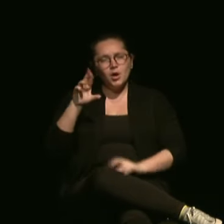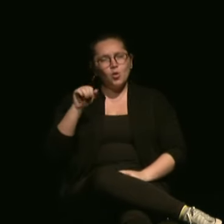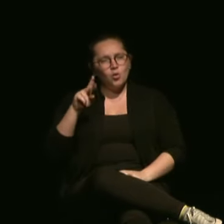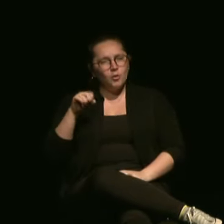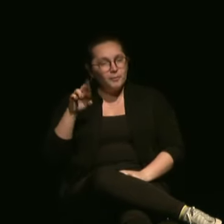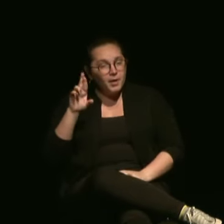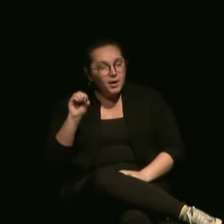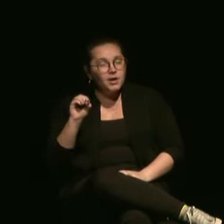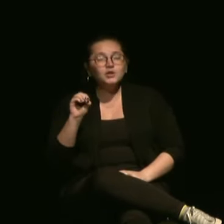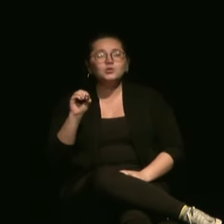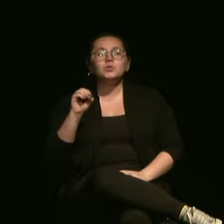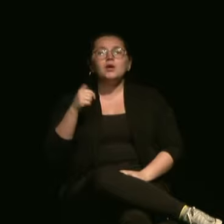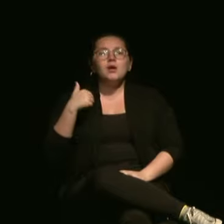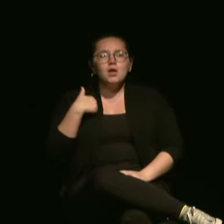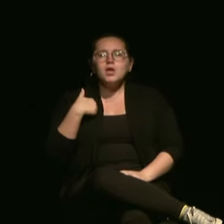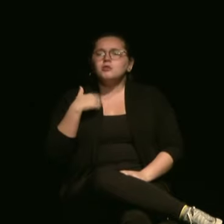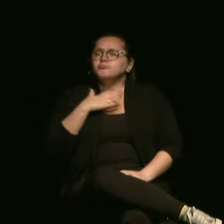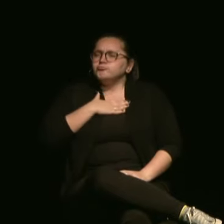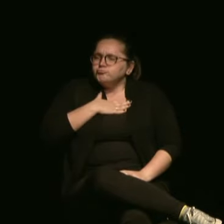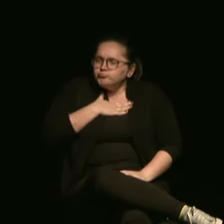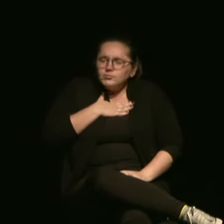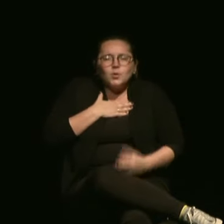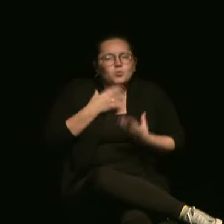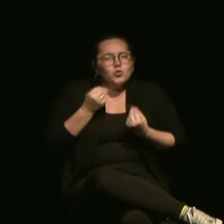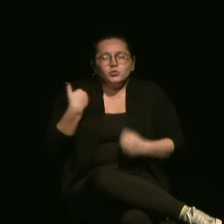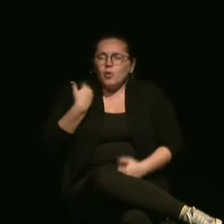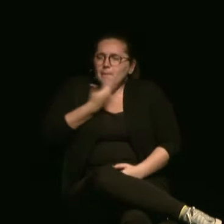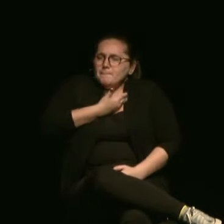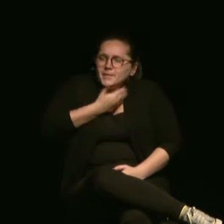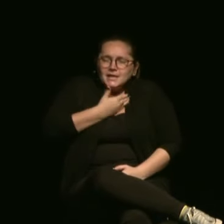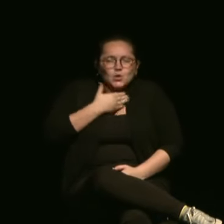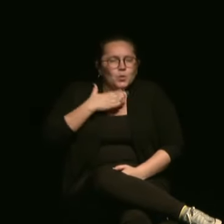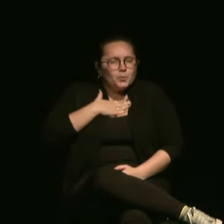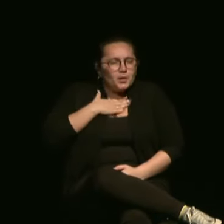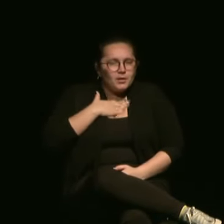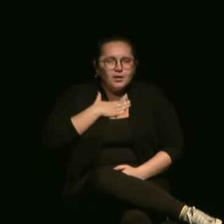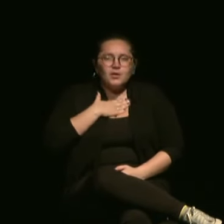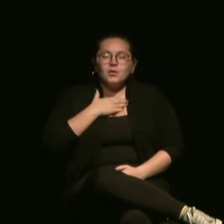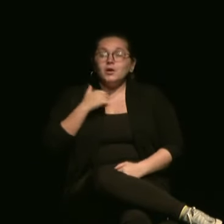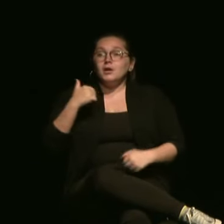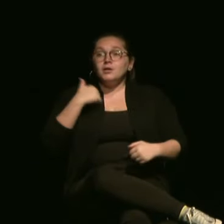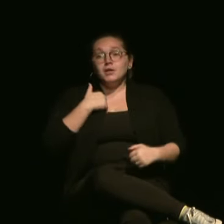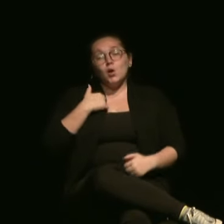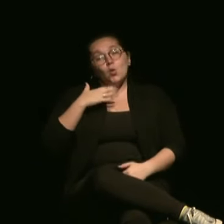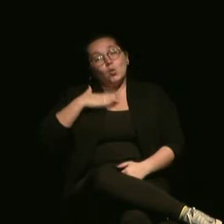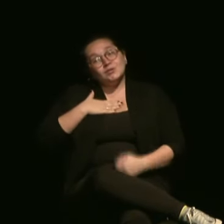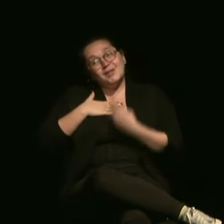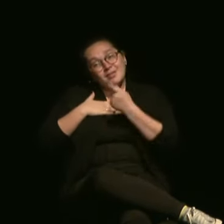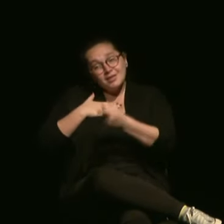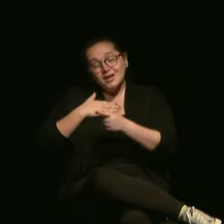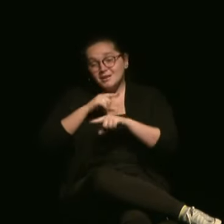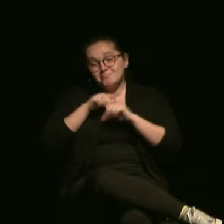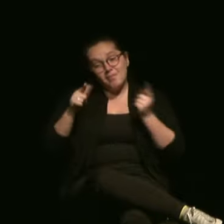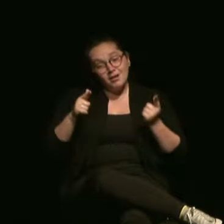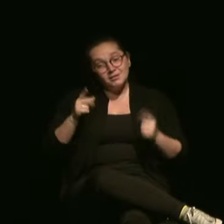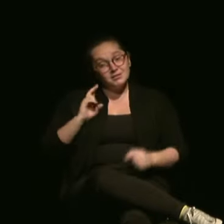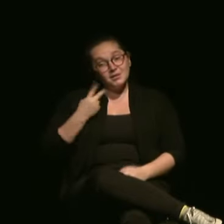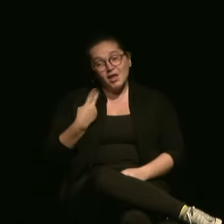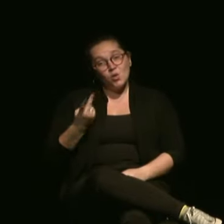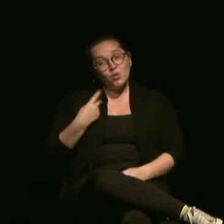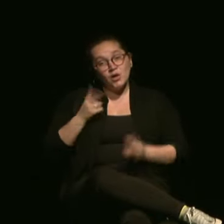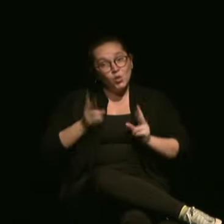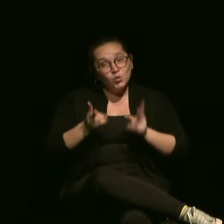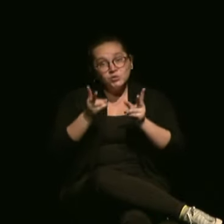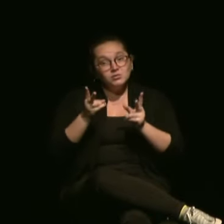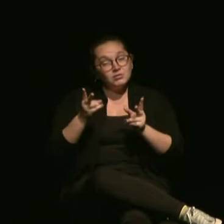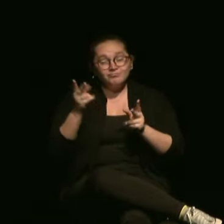pessoa que ele teve muita consideração por mim, foi um grande amigo meu. E eu fiquei gostando dele, mas infelizmente a gente não pôde continuar porque